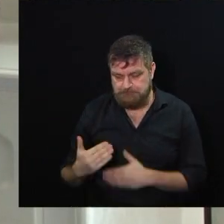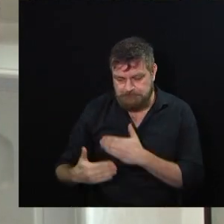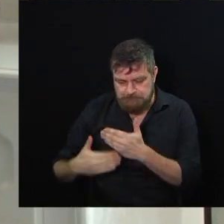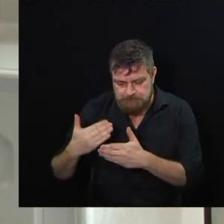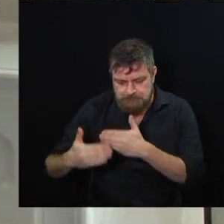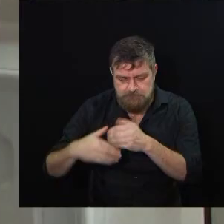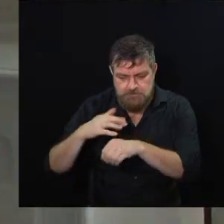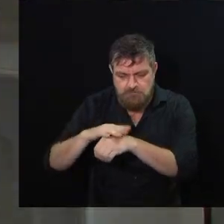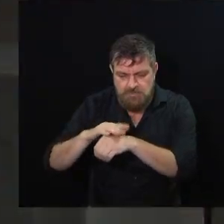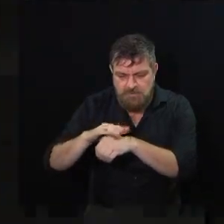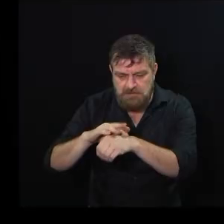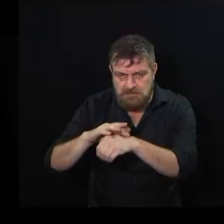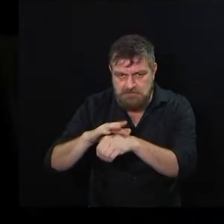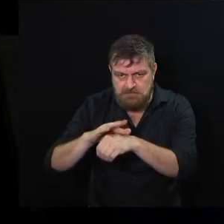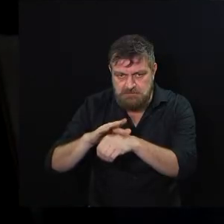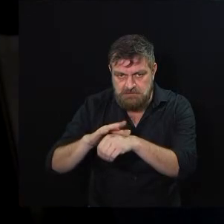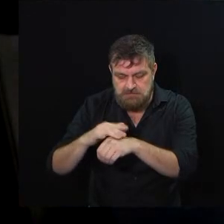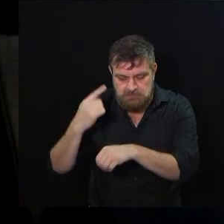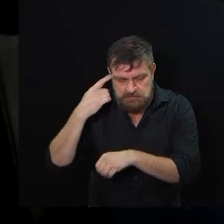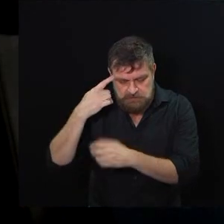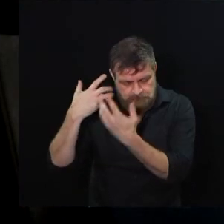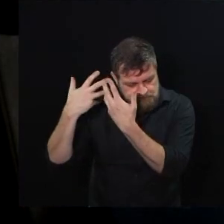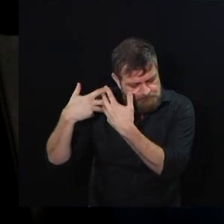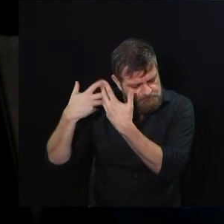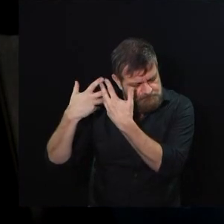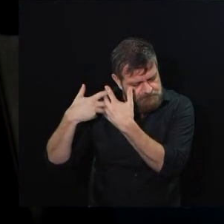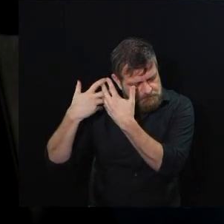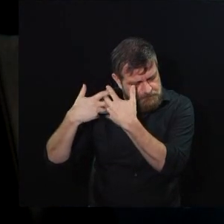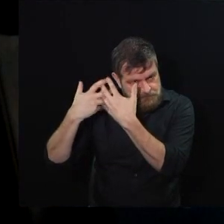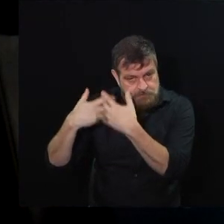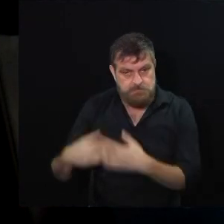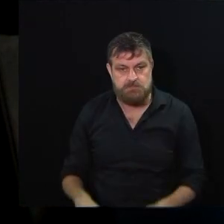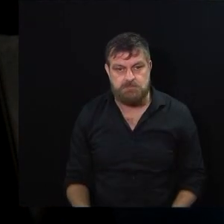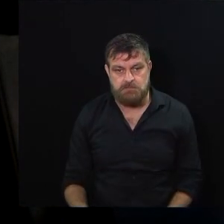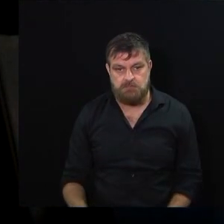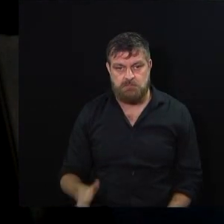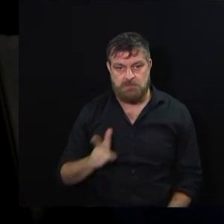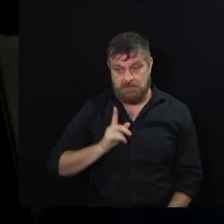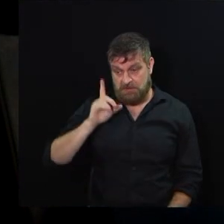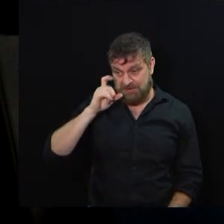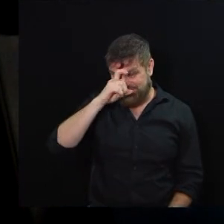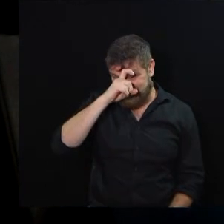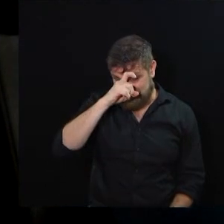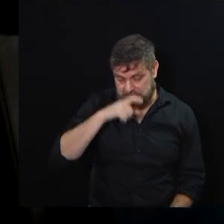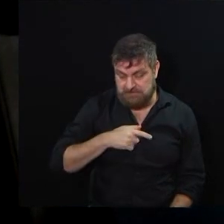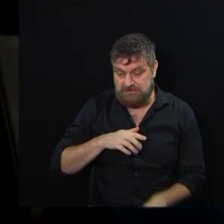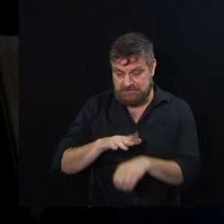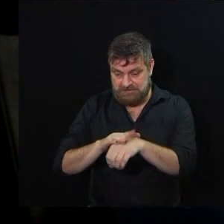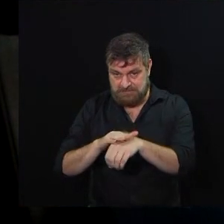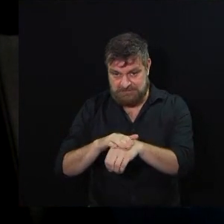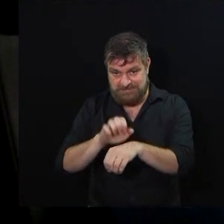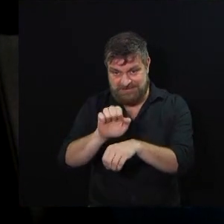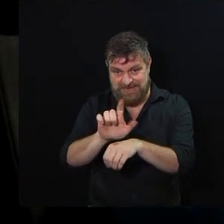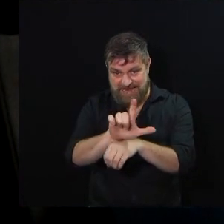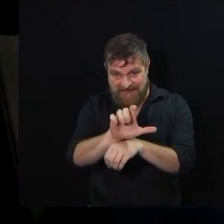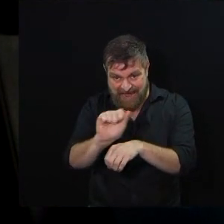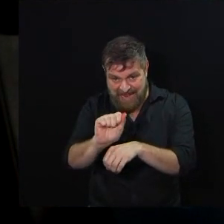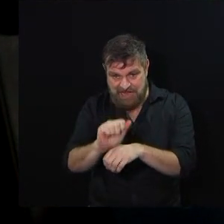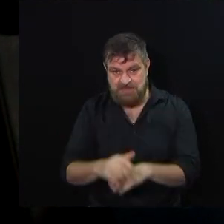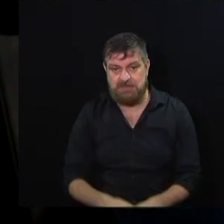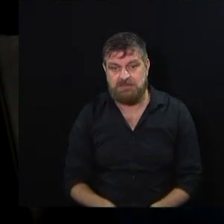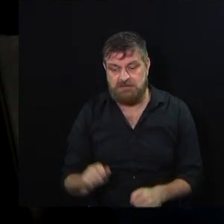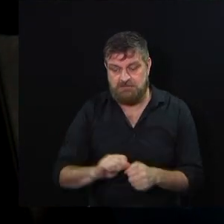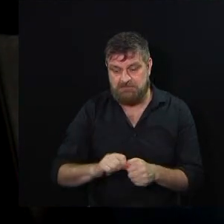ter todas essas reflexões. Apesar das dificuldades que ela, a esclerose lateral amiotrófica, me impõe,